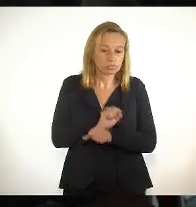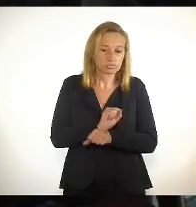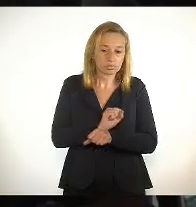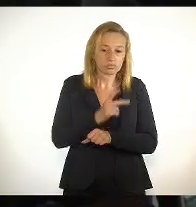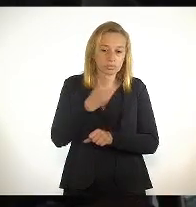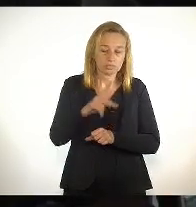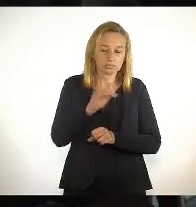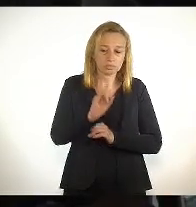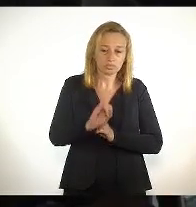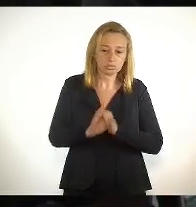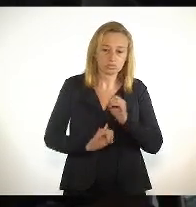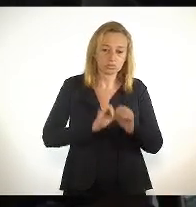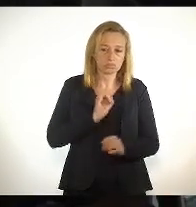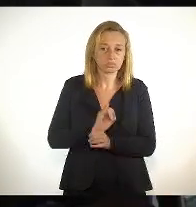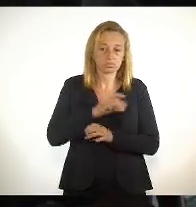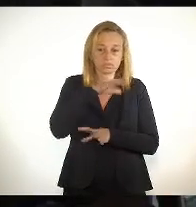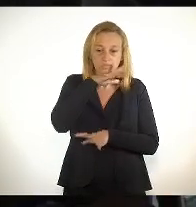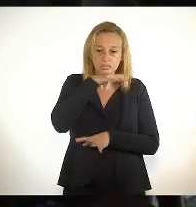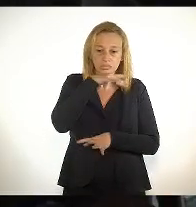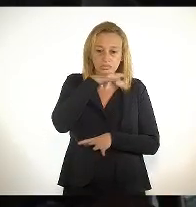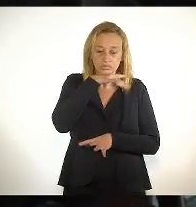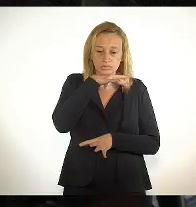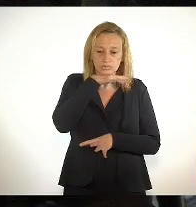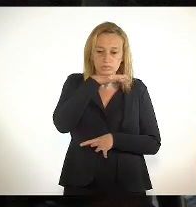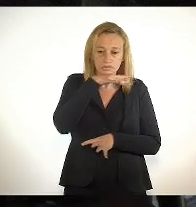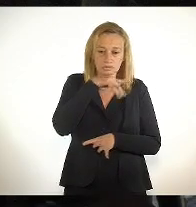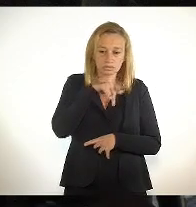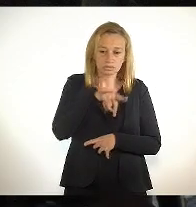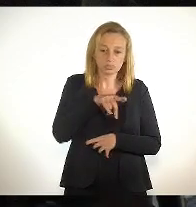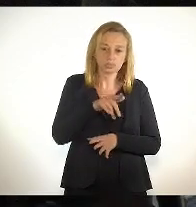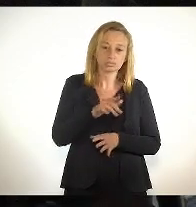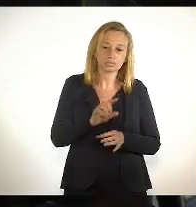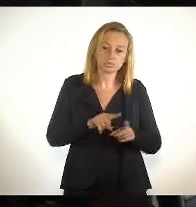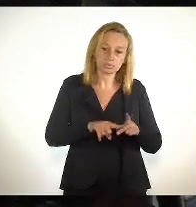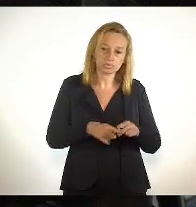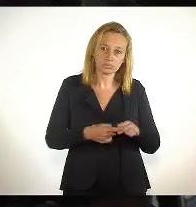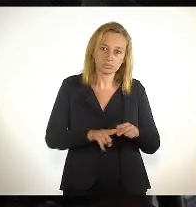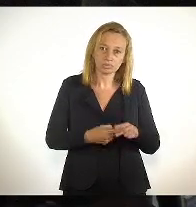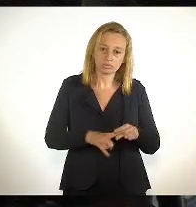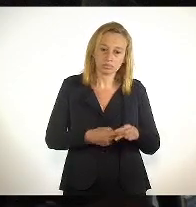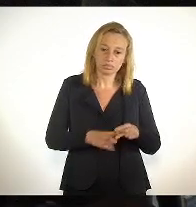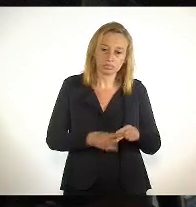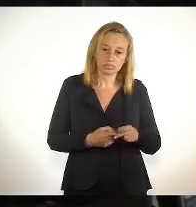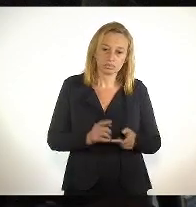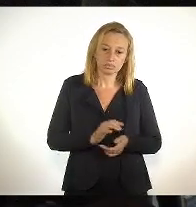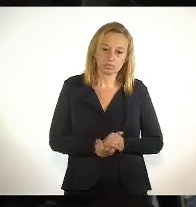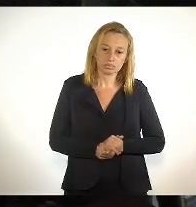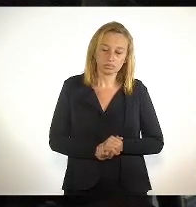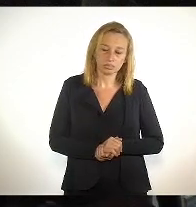sua imagem, a informática aqui já está ajustando.